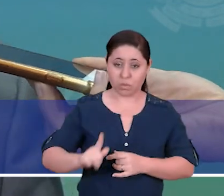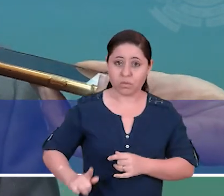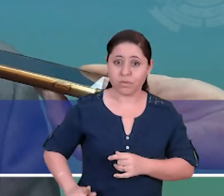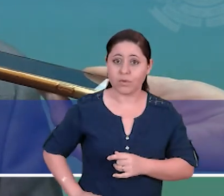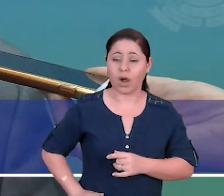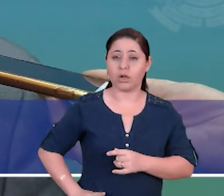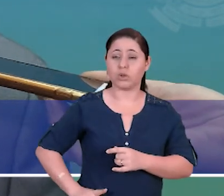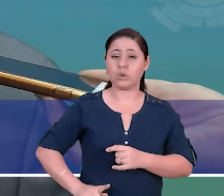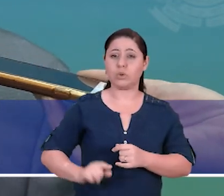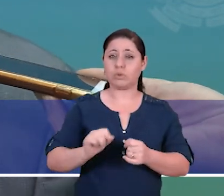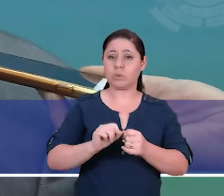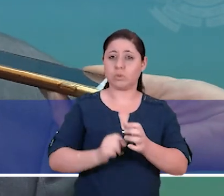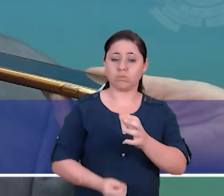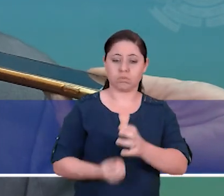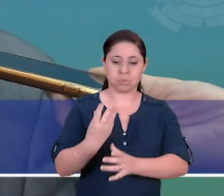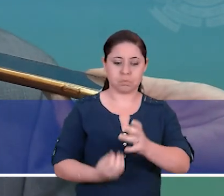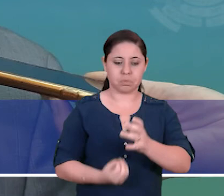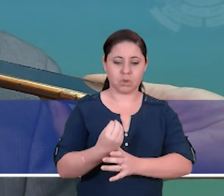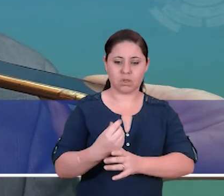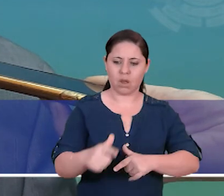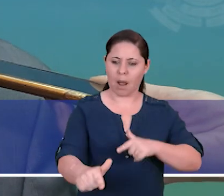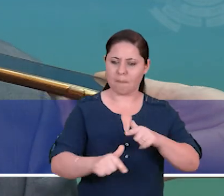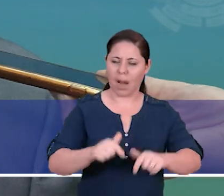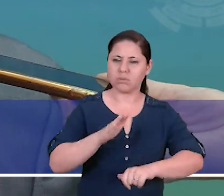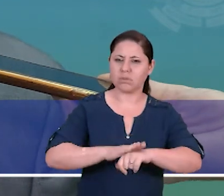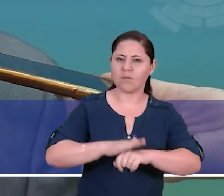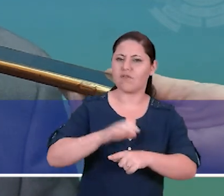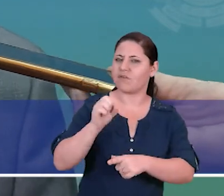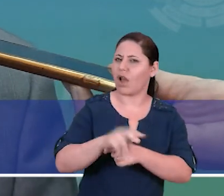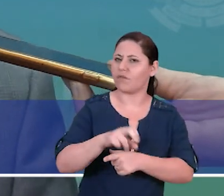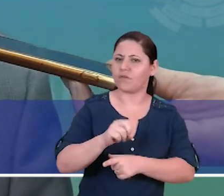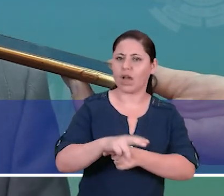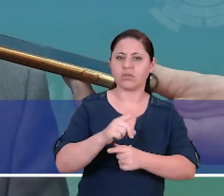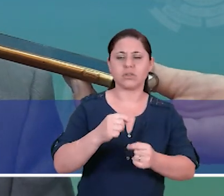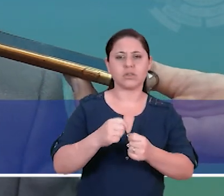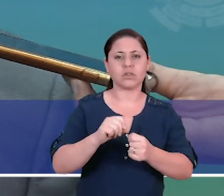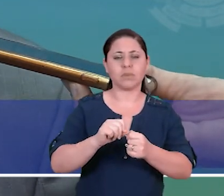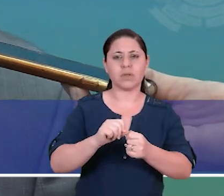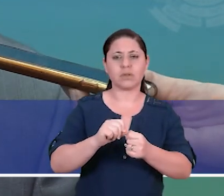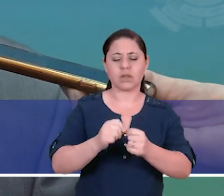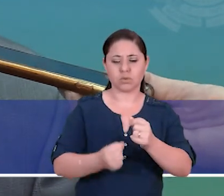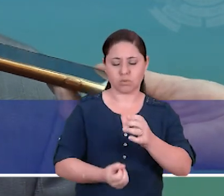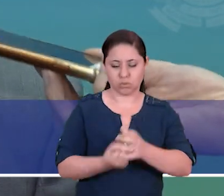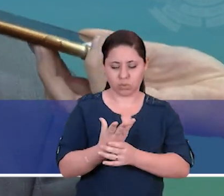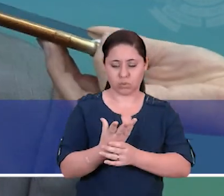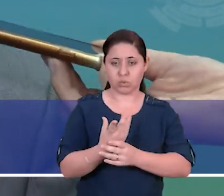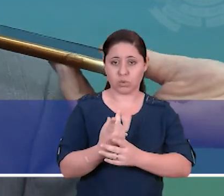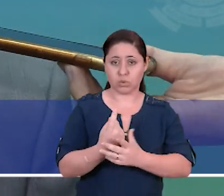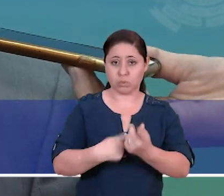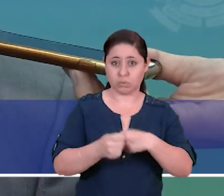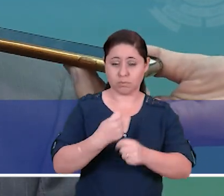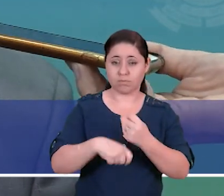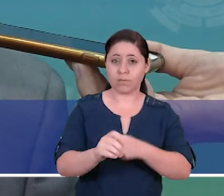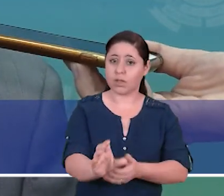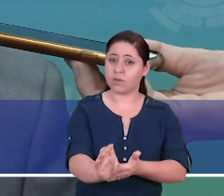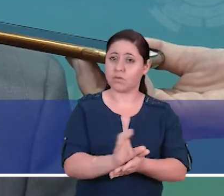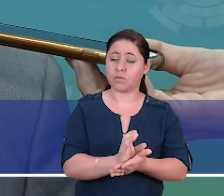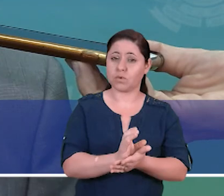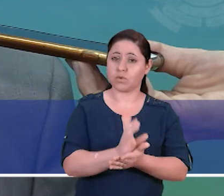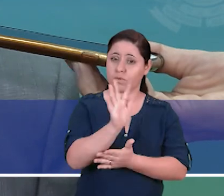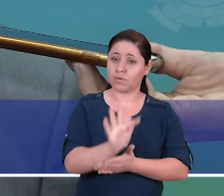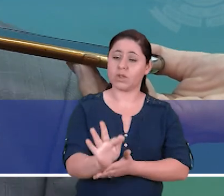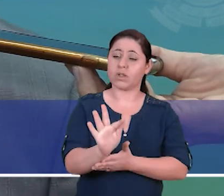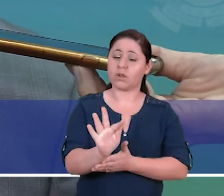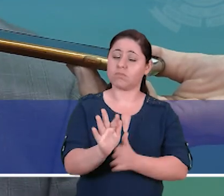governo tão importante na geração do emprego, do trabalho e da renda possa receber recursos federais